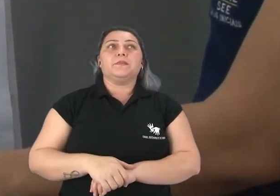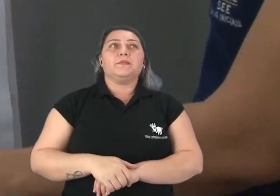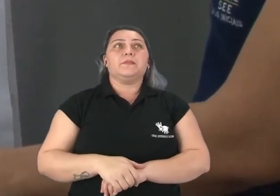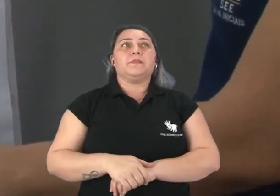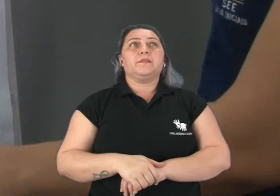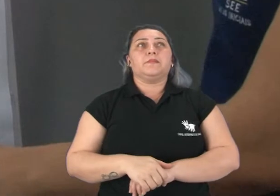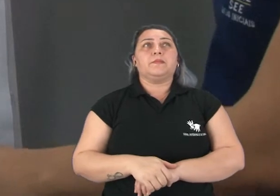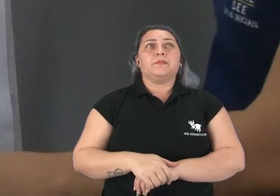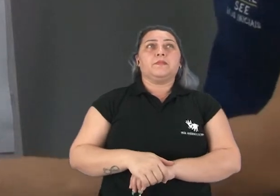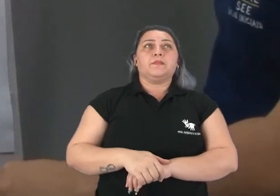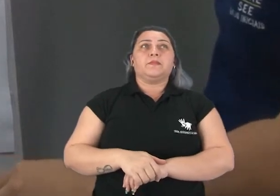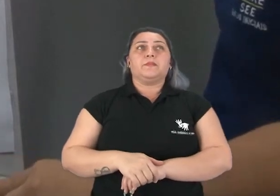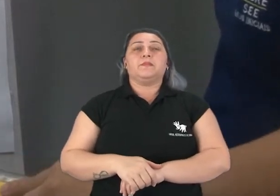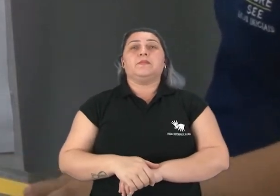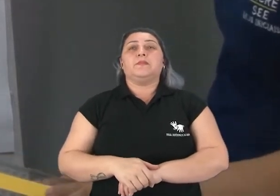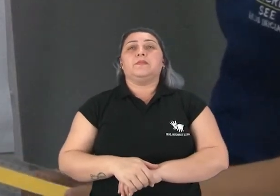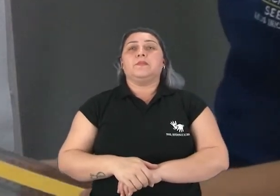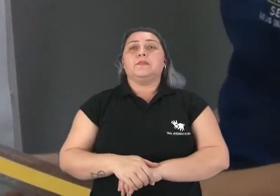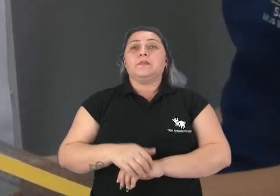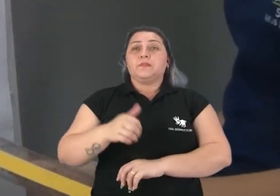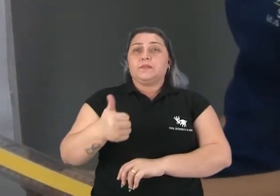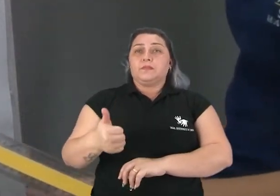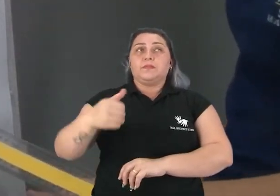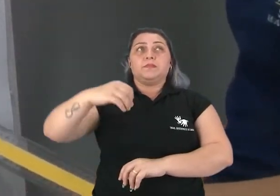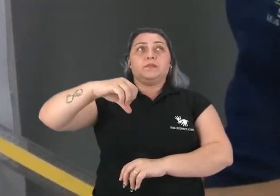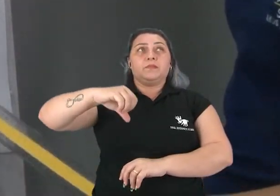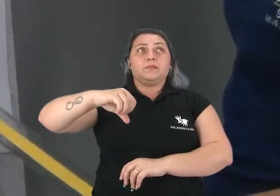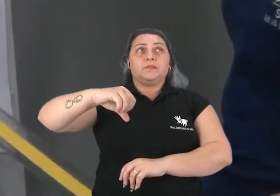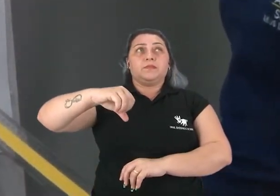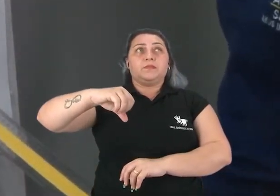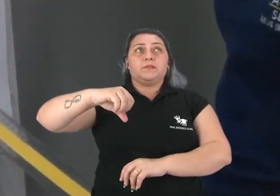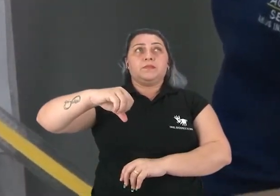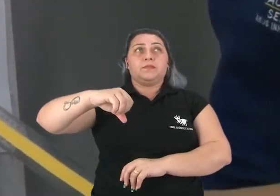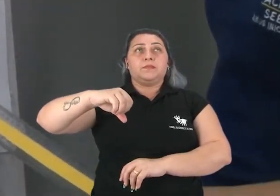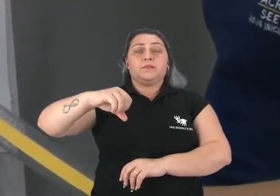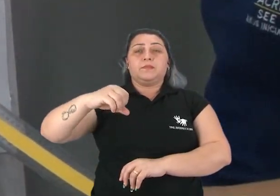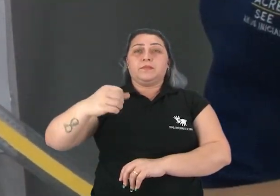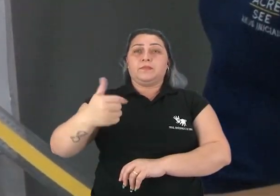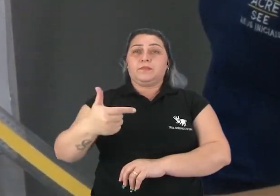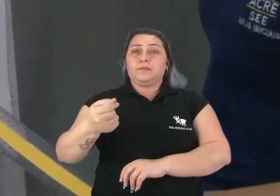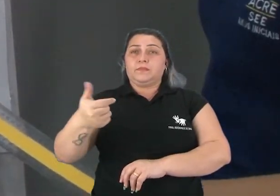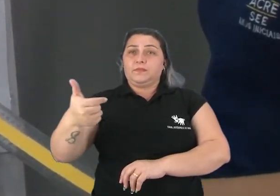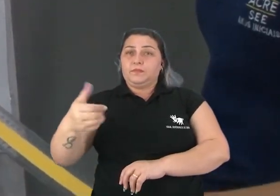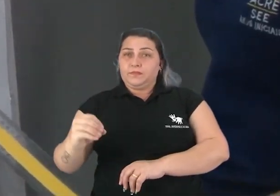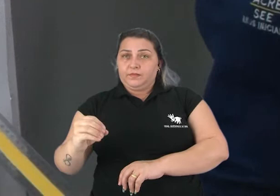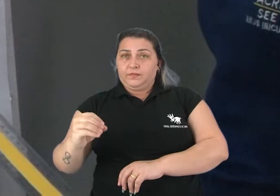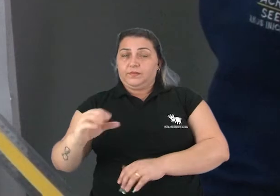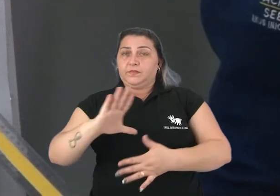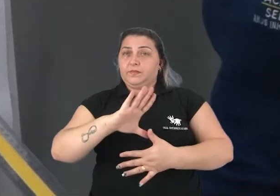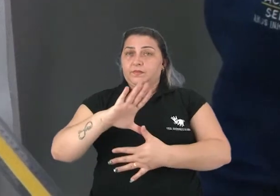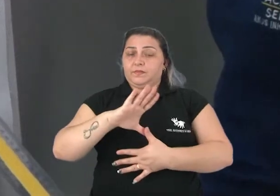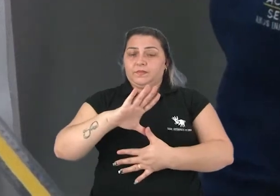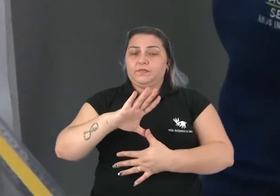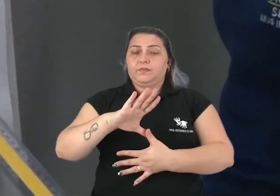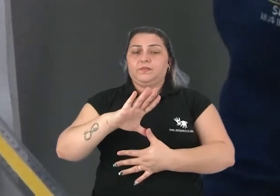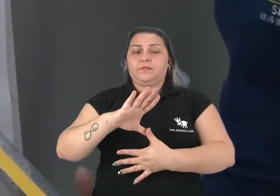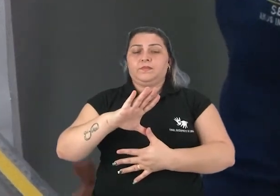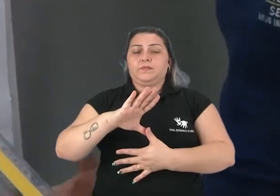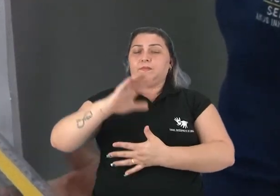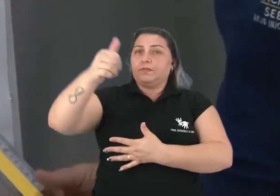tá? A 1900, quanto, ó? 2010, exatamente o mapa que nós